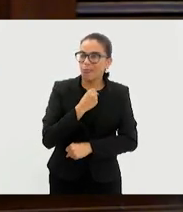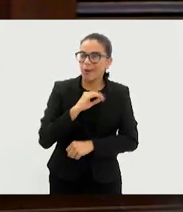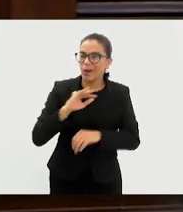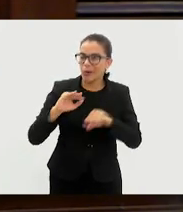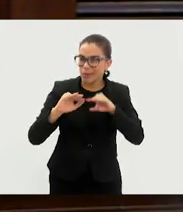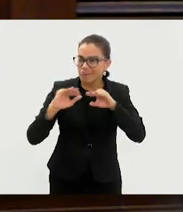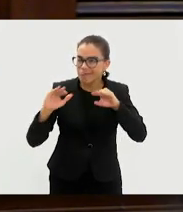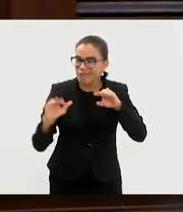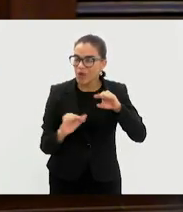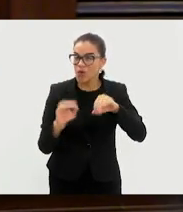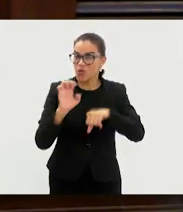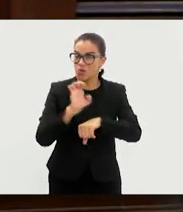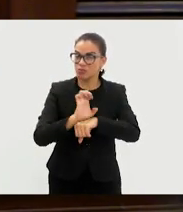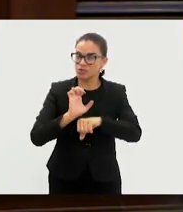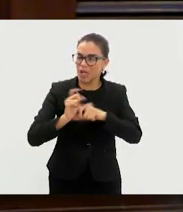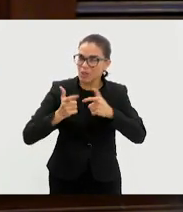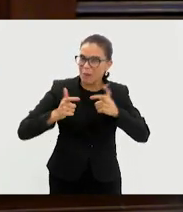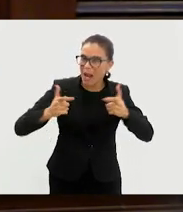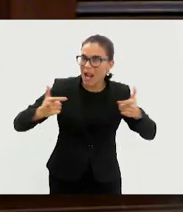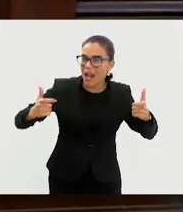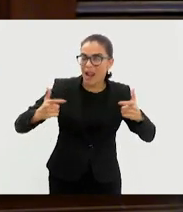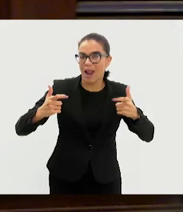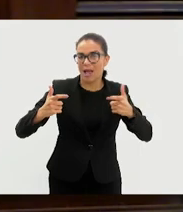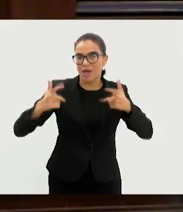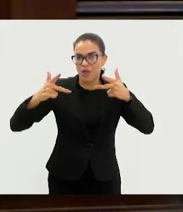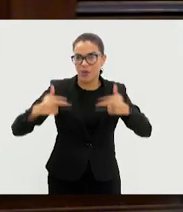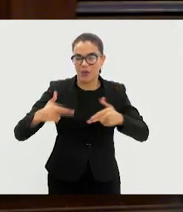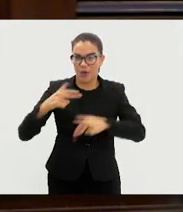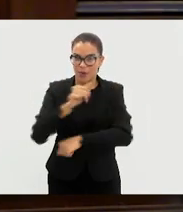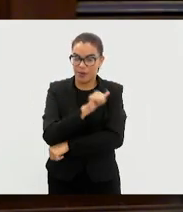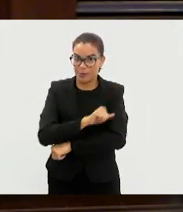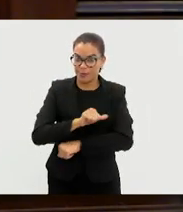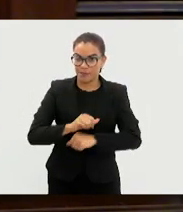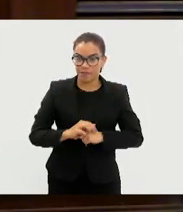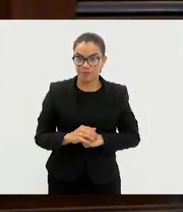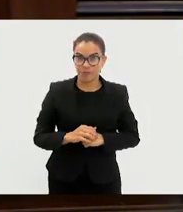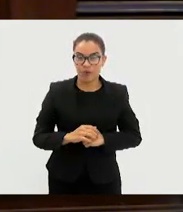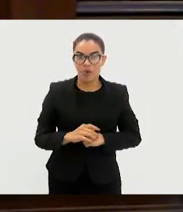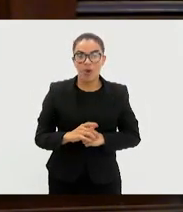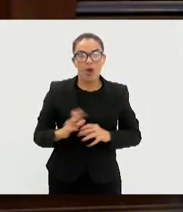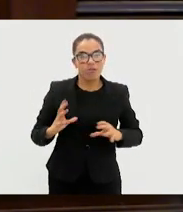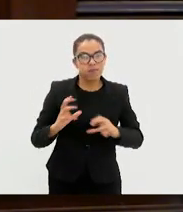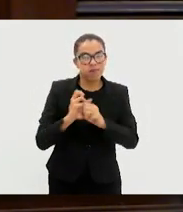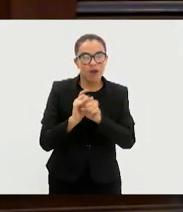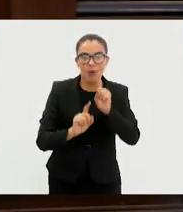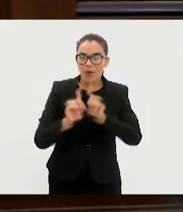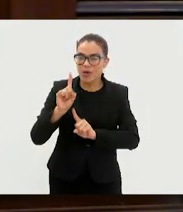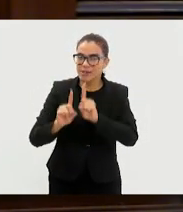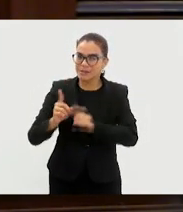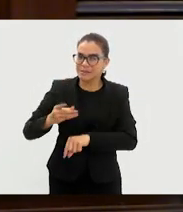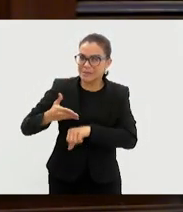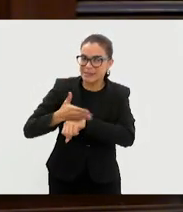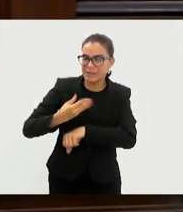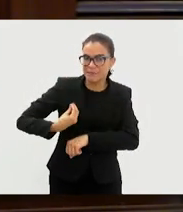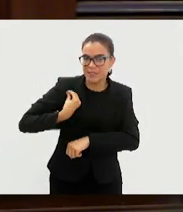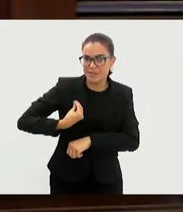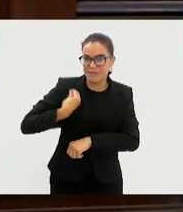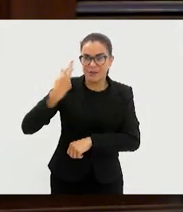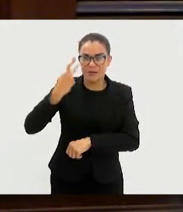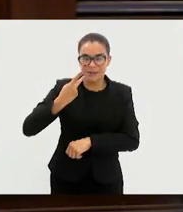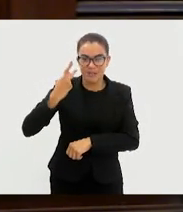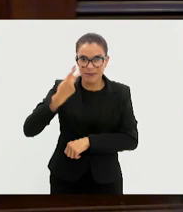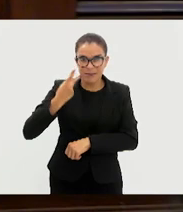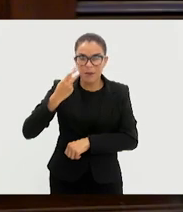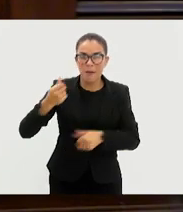estado tão relevante quanto o nosso. O índice de participação da mulher na política piora quando